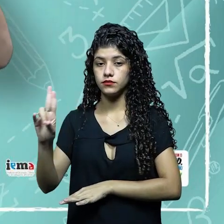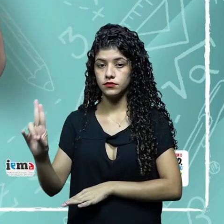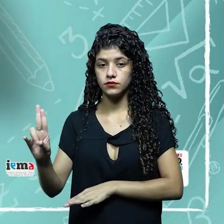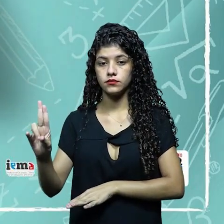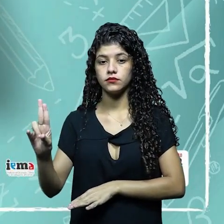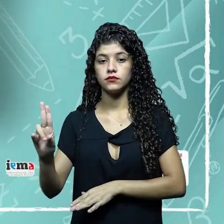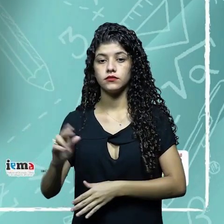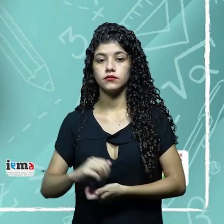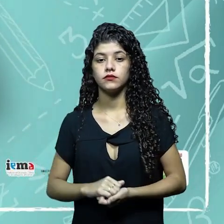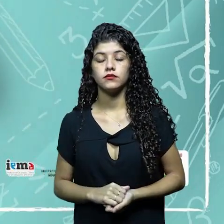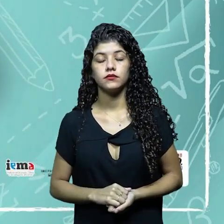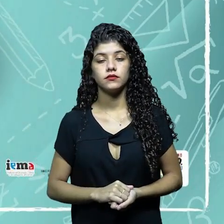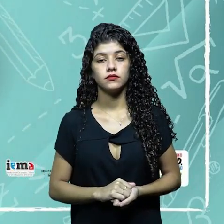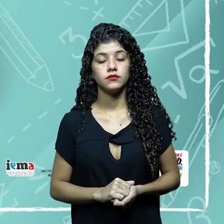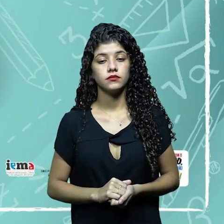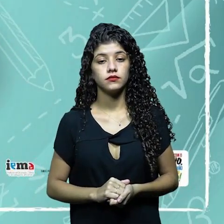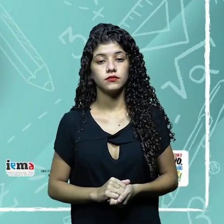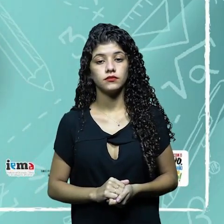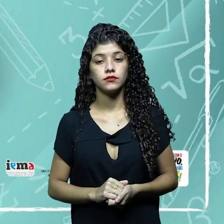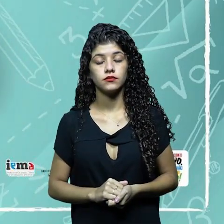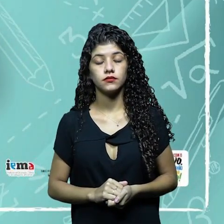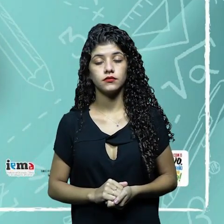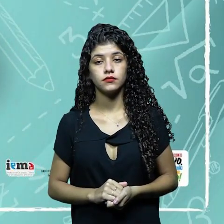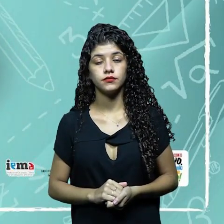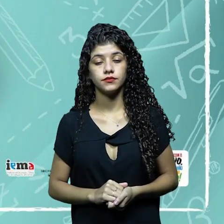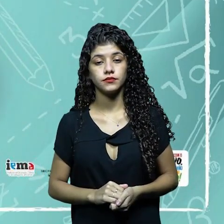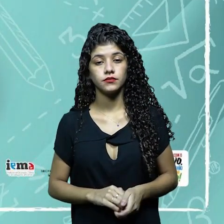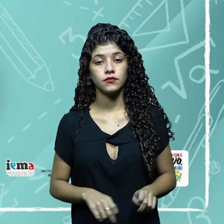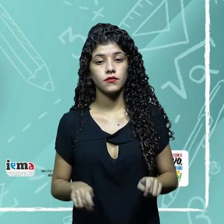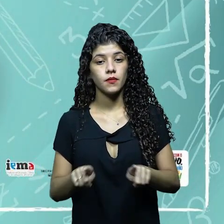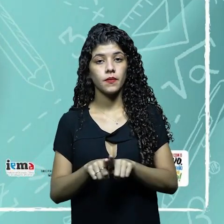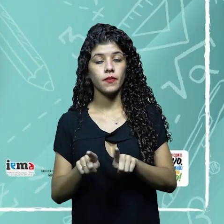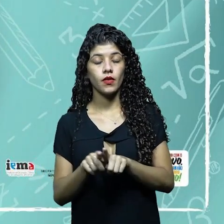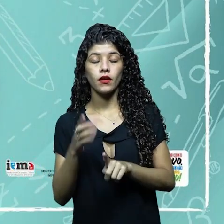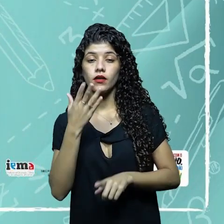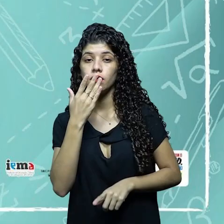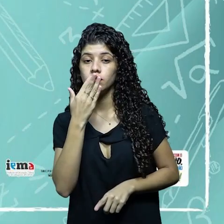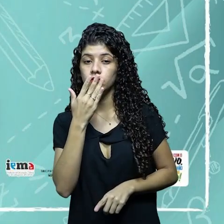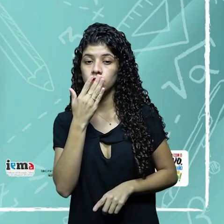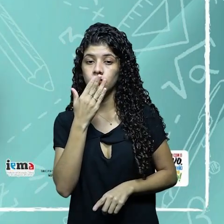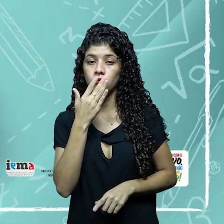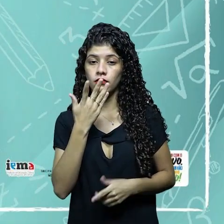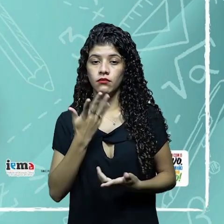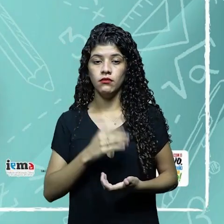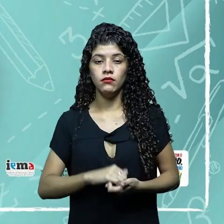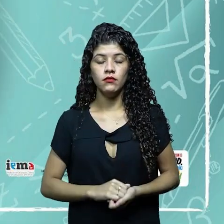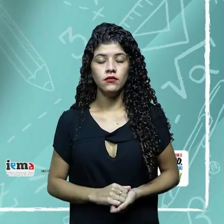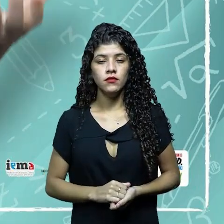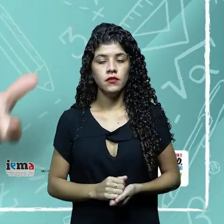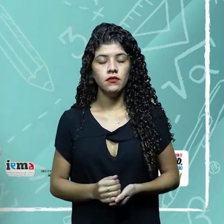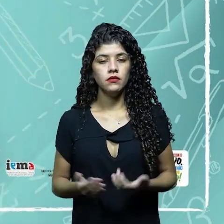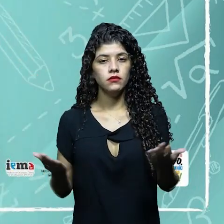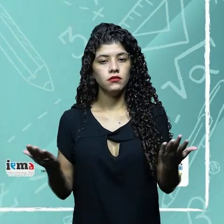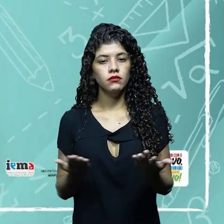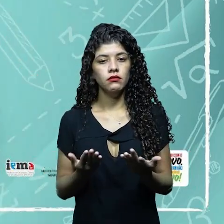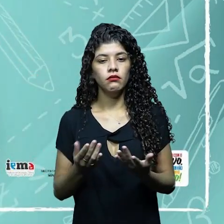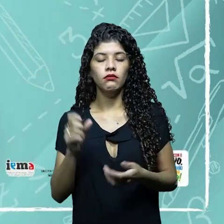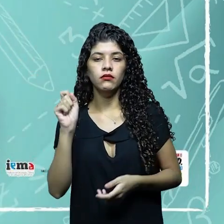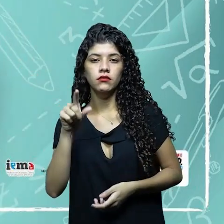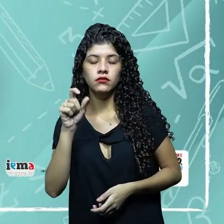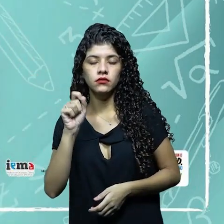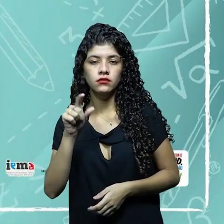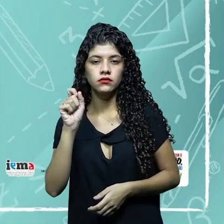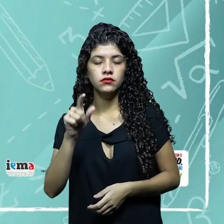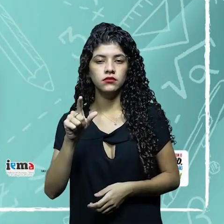nome tubulação, você vai dizer a cor, a gente tinha botado parafuso vermelho, vamos colocar azul,